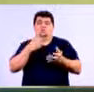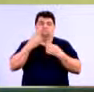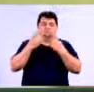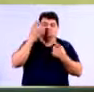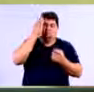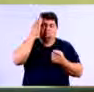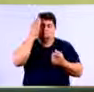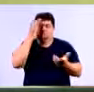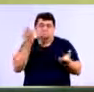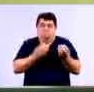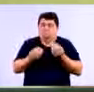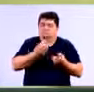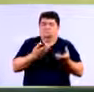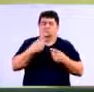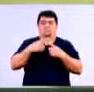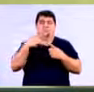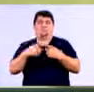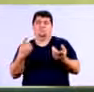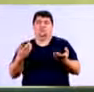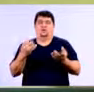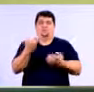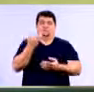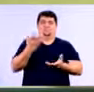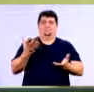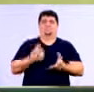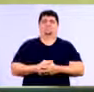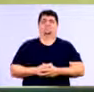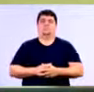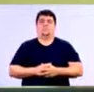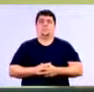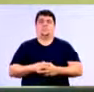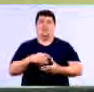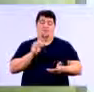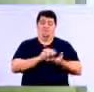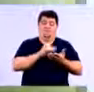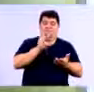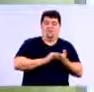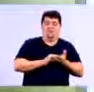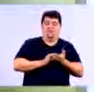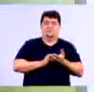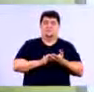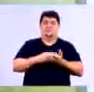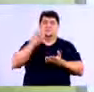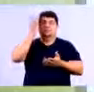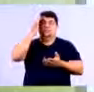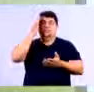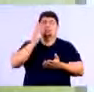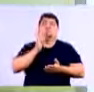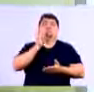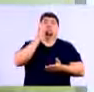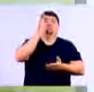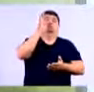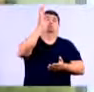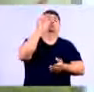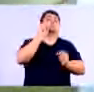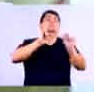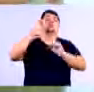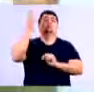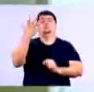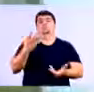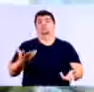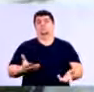acontecer no nosso cenário econômico e político, né, professor? Excelente. É a falta de previsibilidade do futuro. Né? Ninguém sabe o que vai